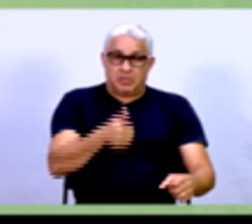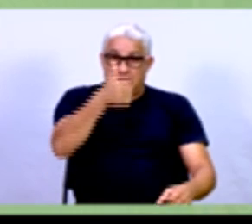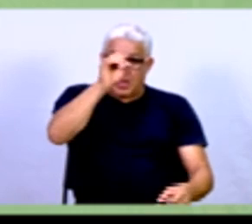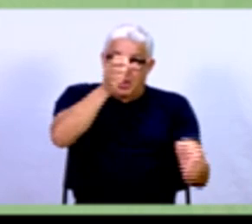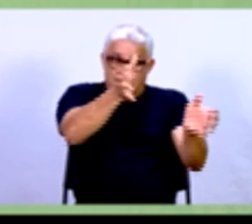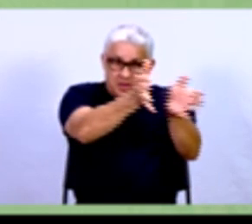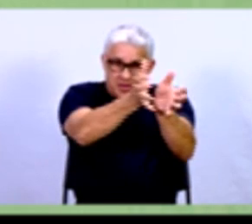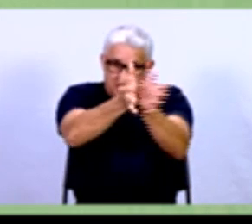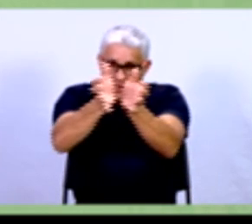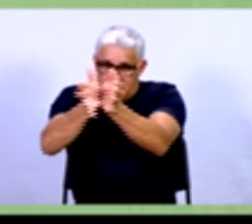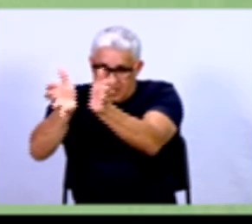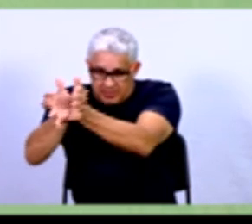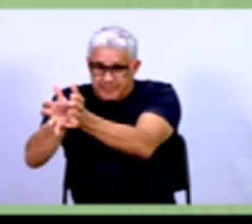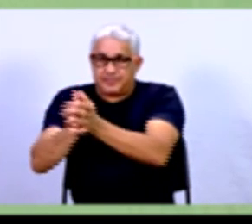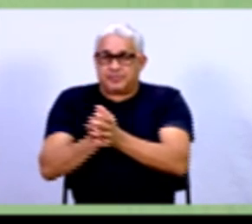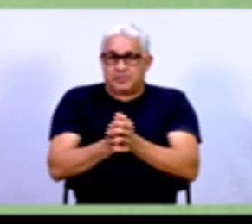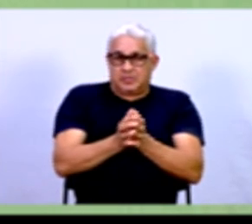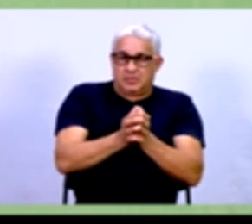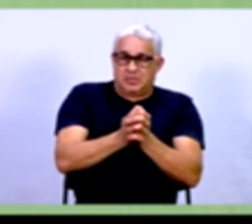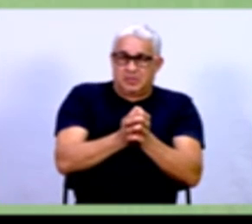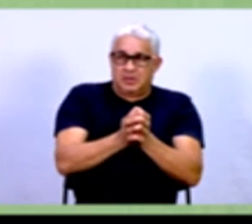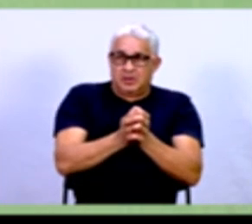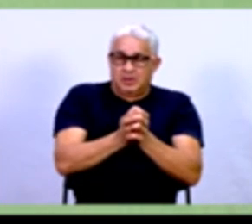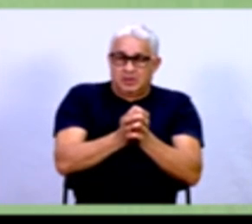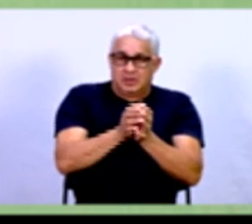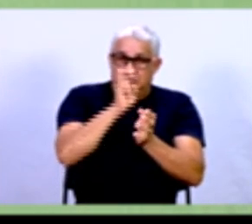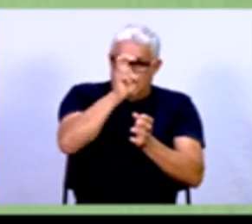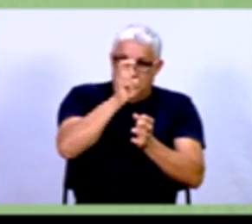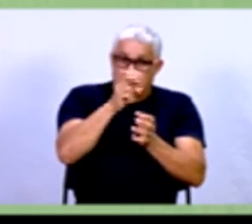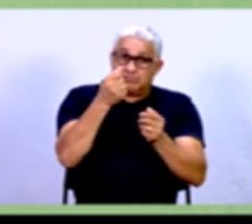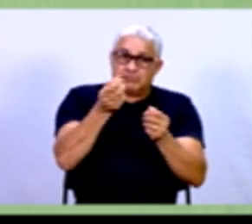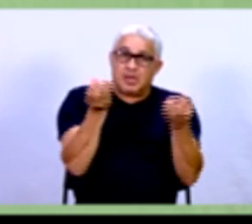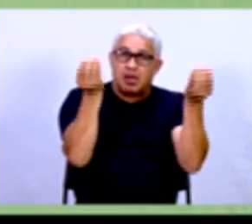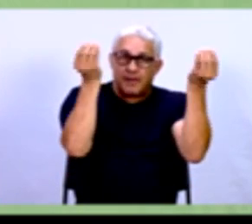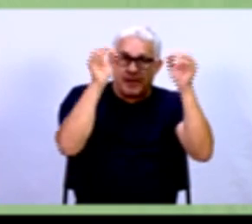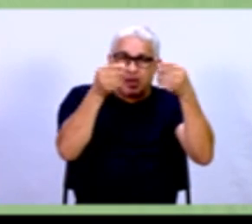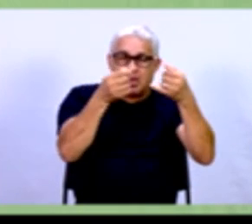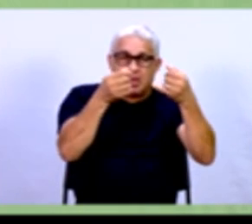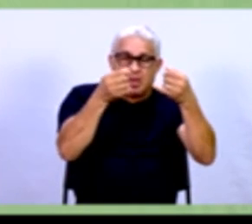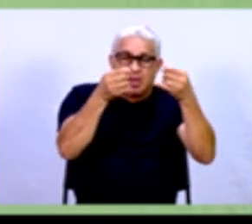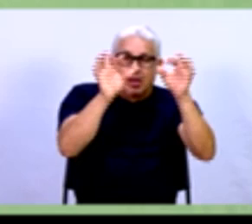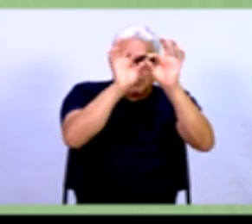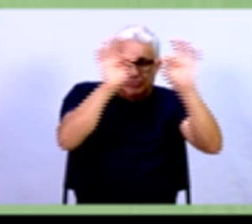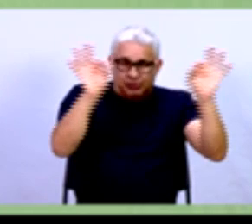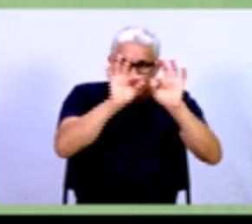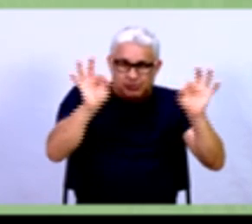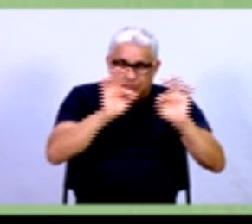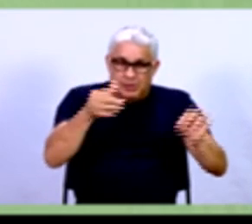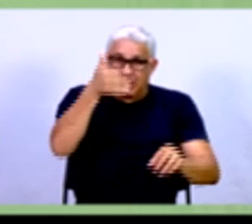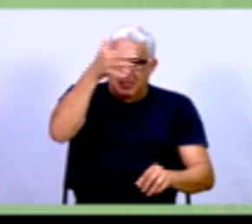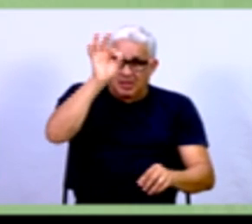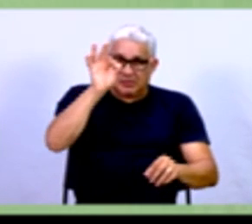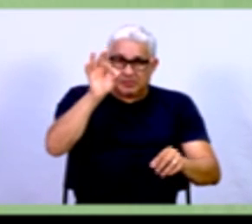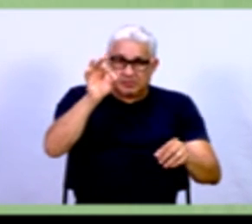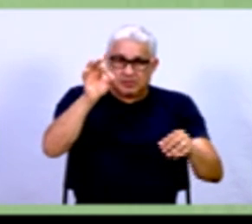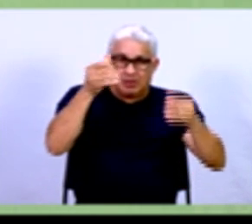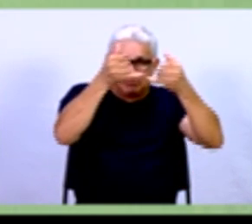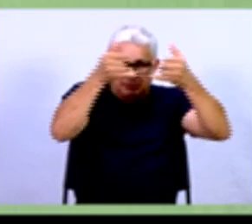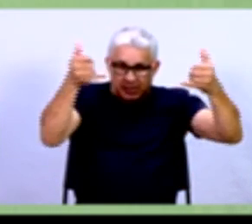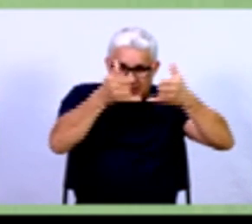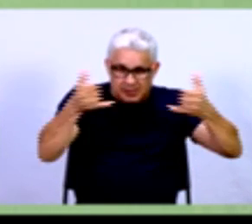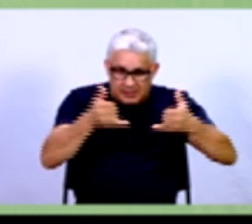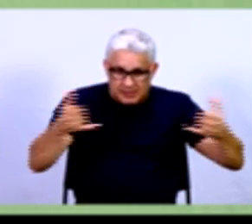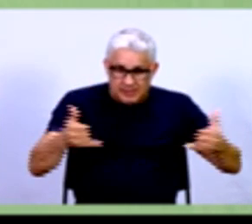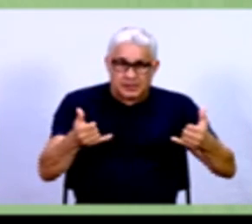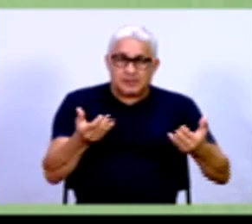aqui ao invés de a gente ter 5 linhas, a gente teria que ter 10. Então, é aí que a gente vai definindo a quantidade de linhas, qual